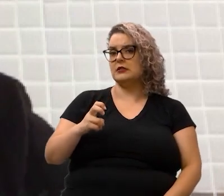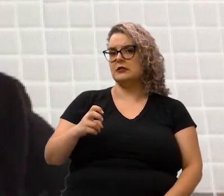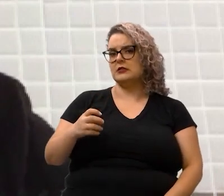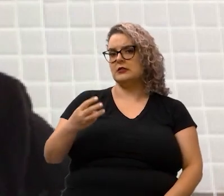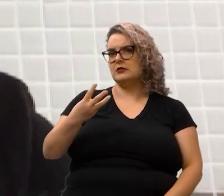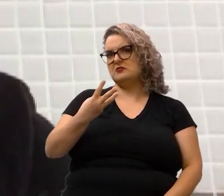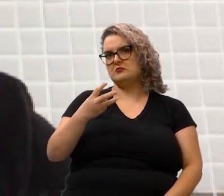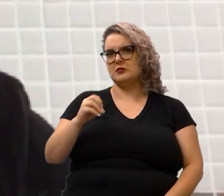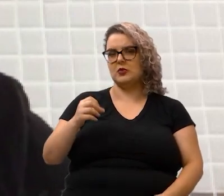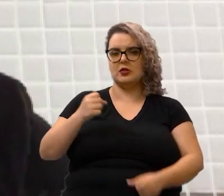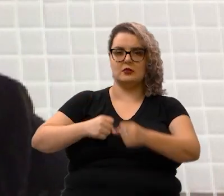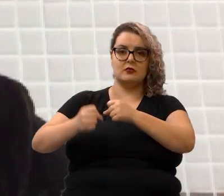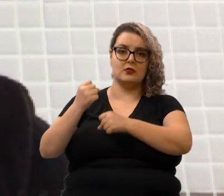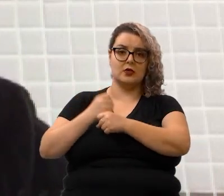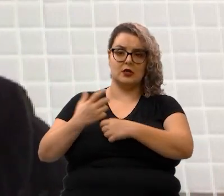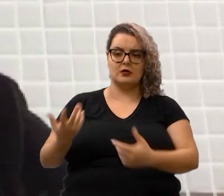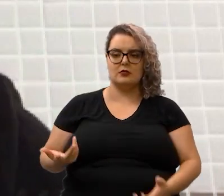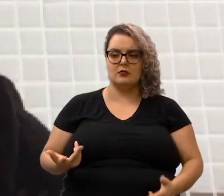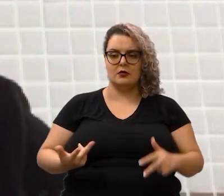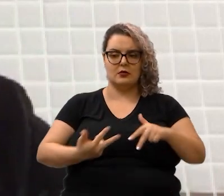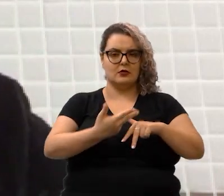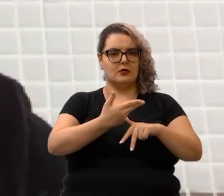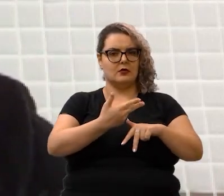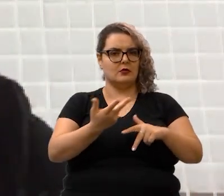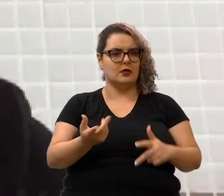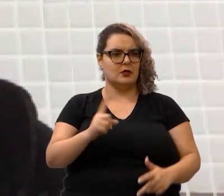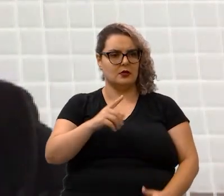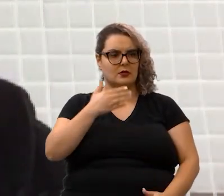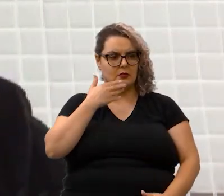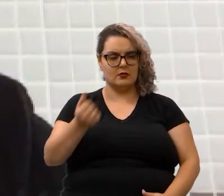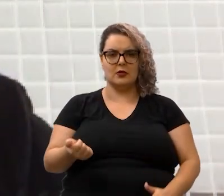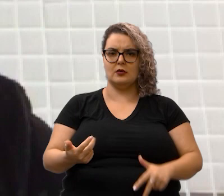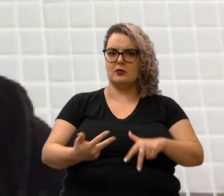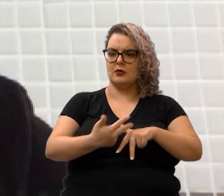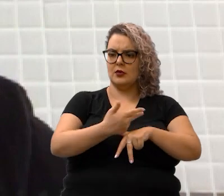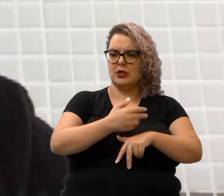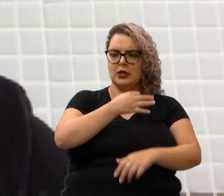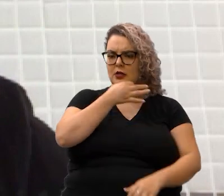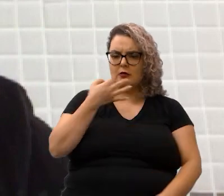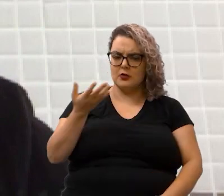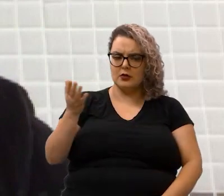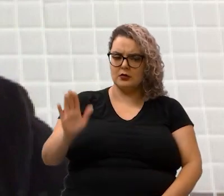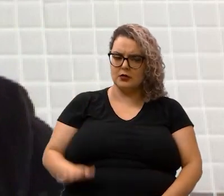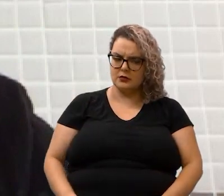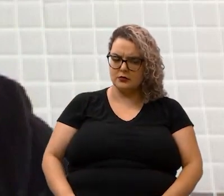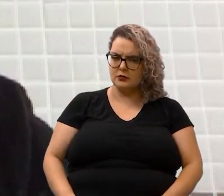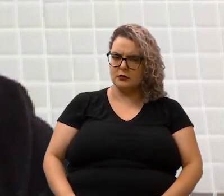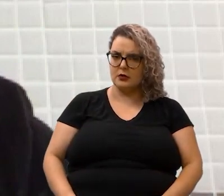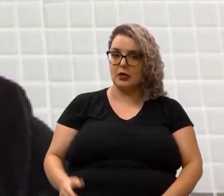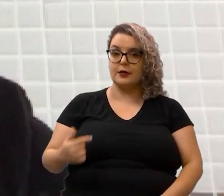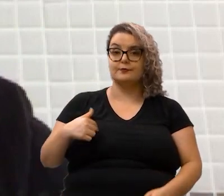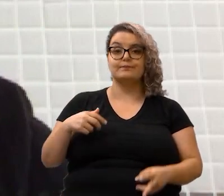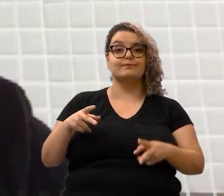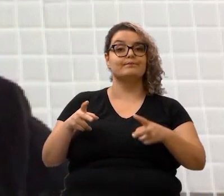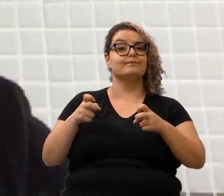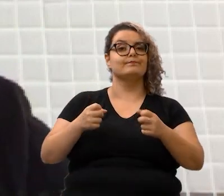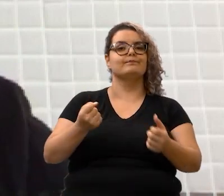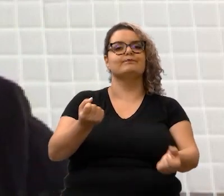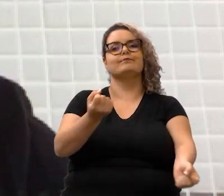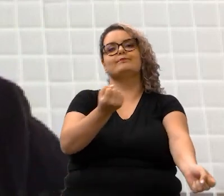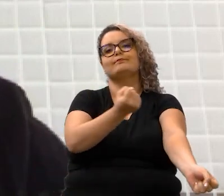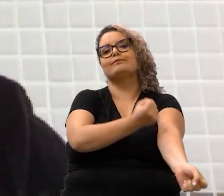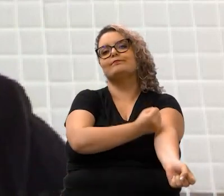anos atrás, eu operava alguns pacientes e o paciente não melhorava e a cirurgia que eu fiz era perfeita, mas aí que eu percebi que ele